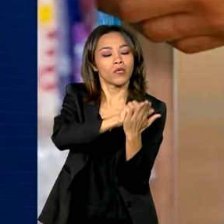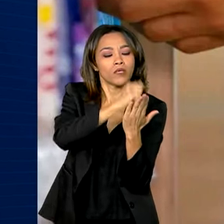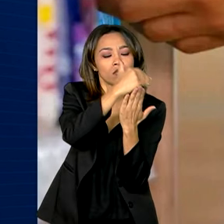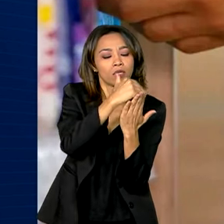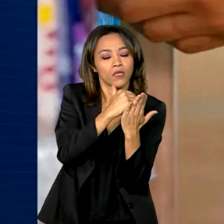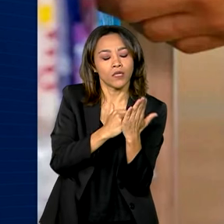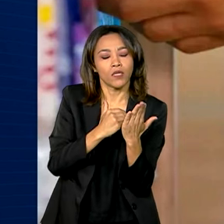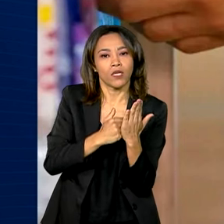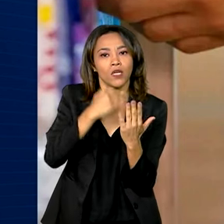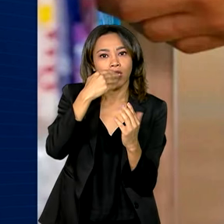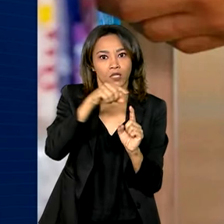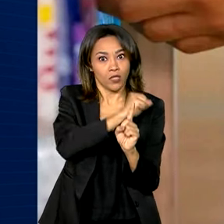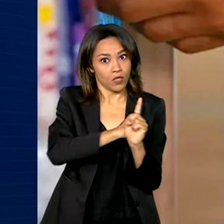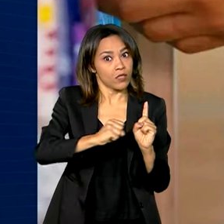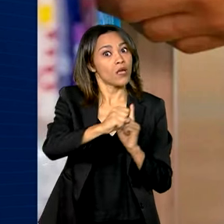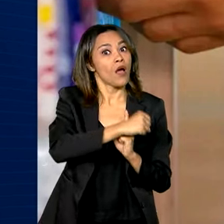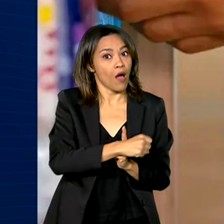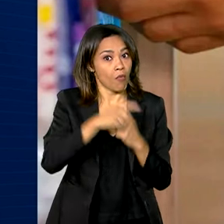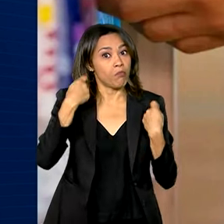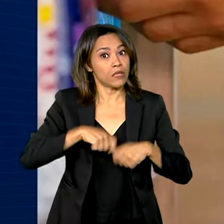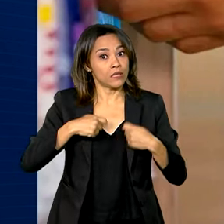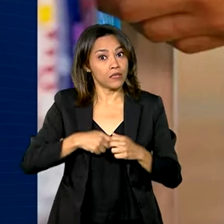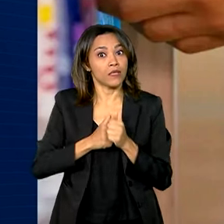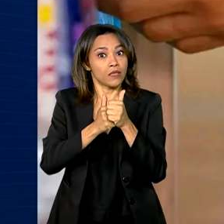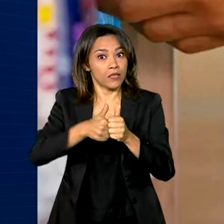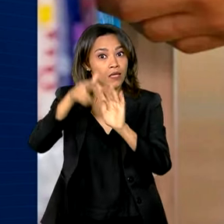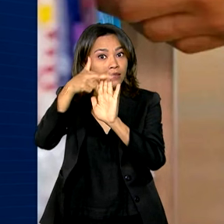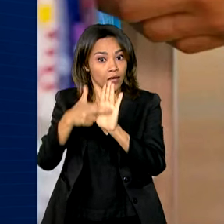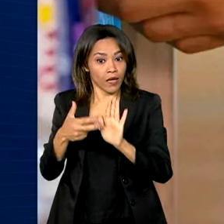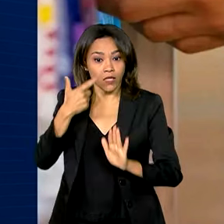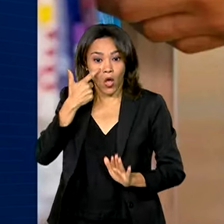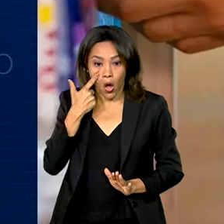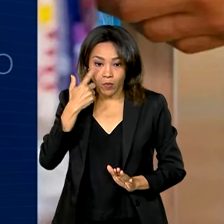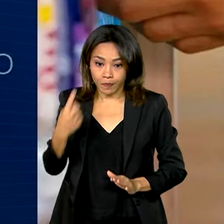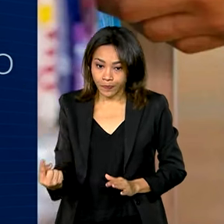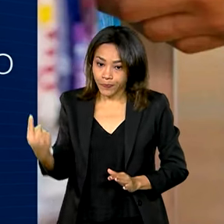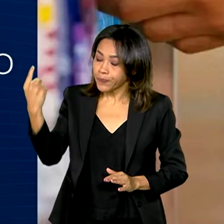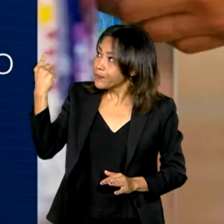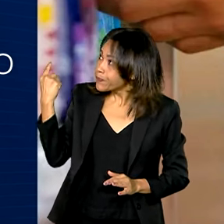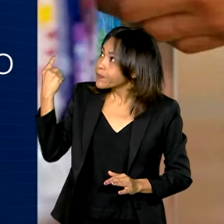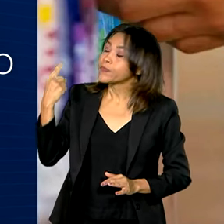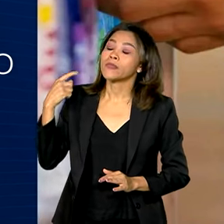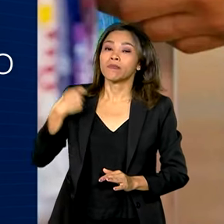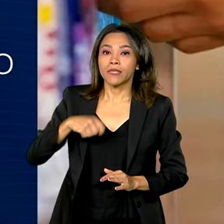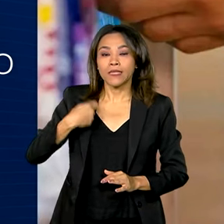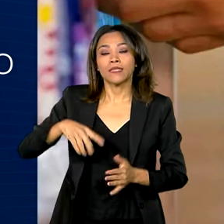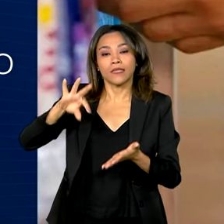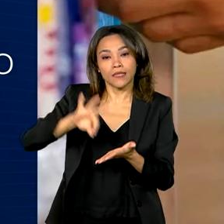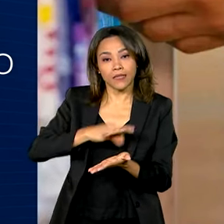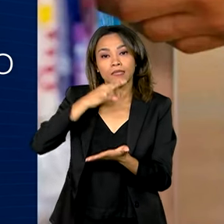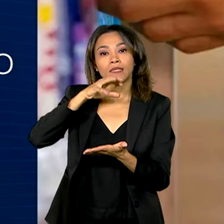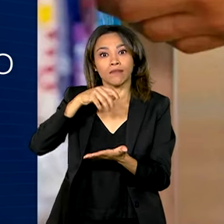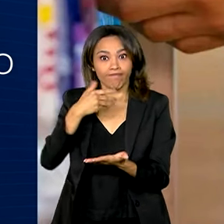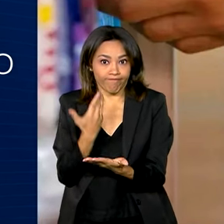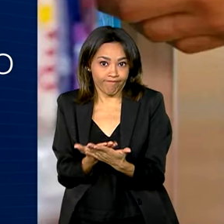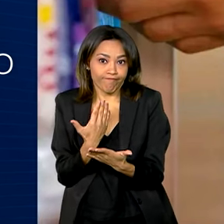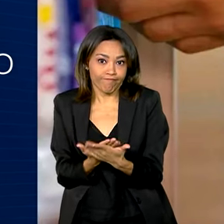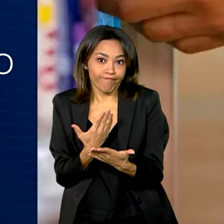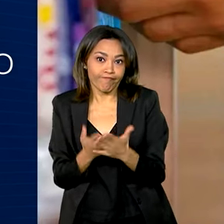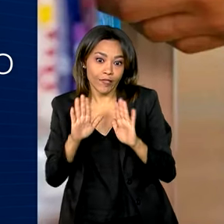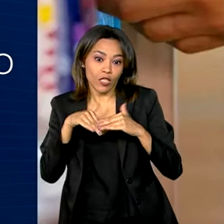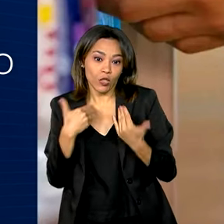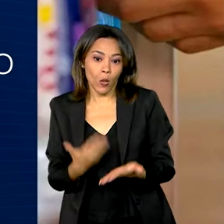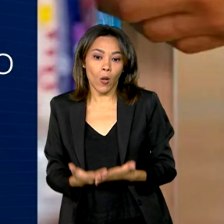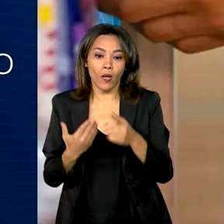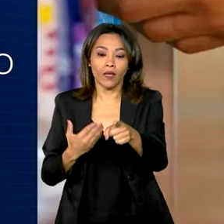Sociais. Também é preciso se enquadrar em uma das seguintes situações: estar matriculada em escola da rede pública com renda familiar